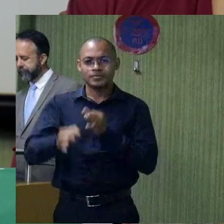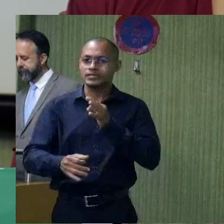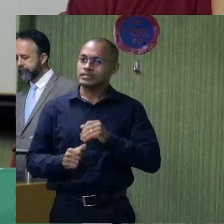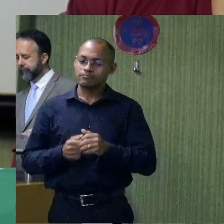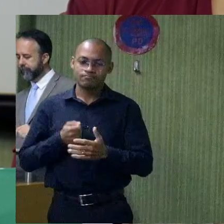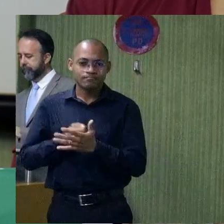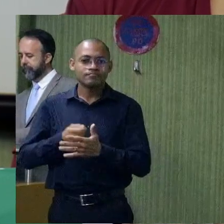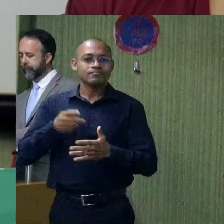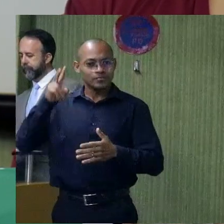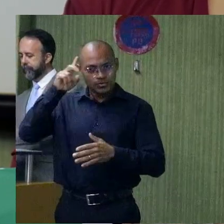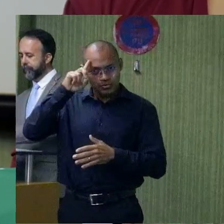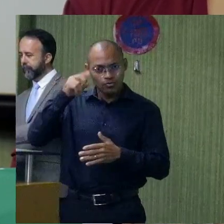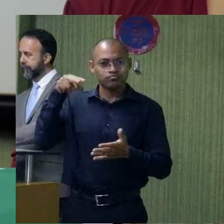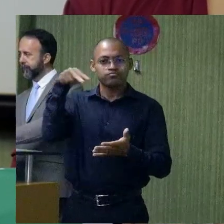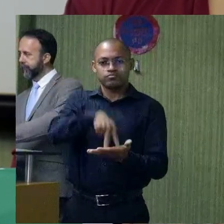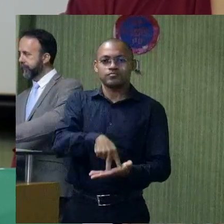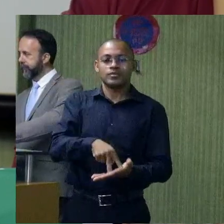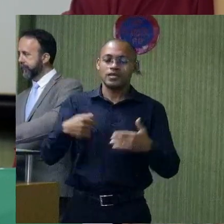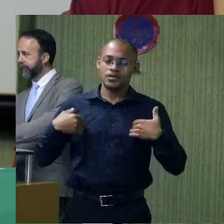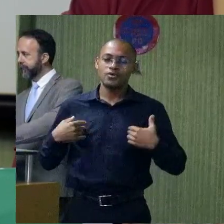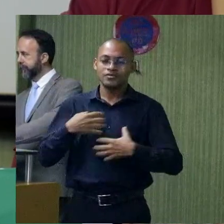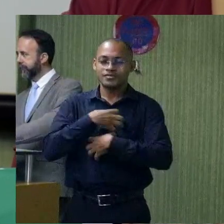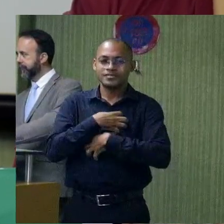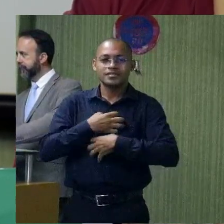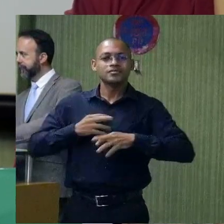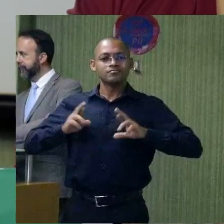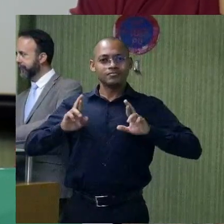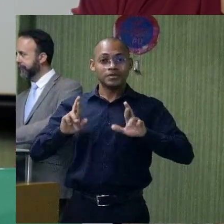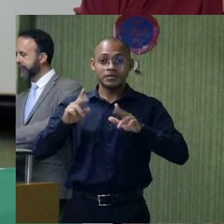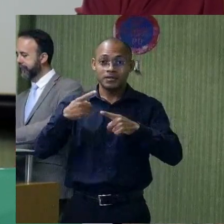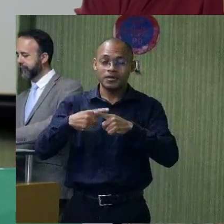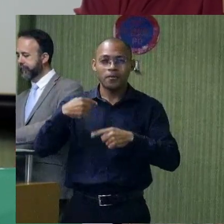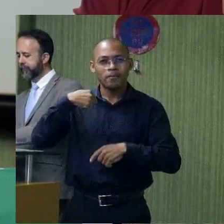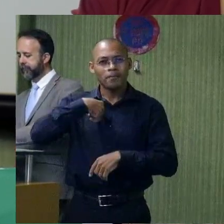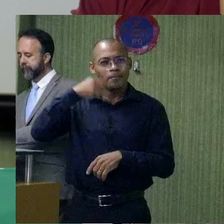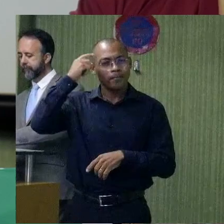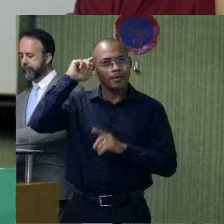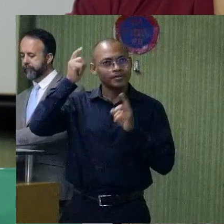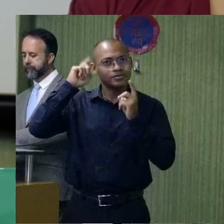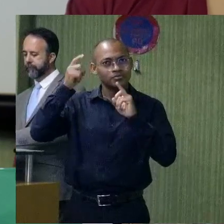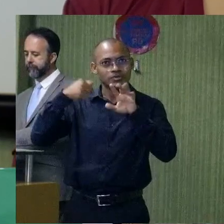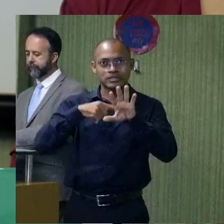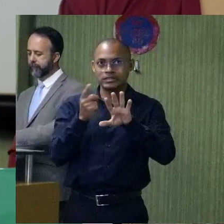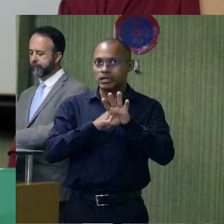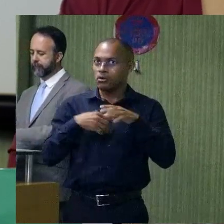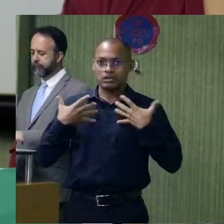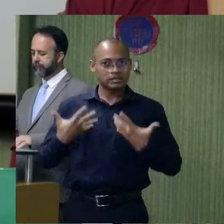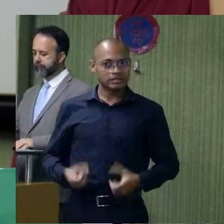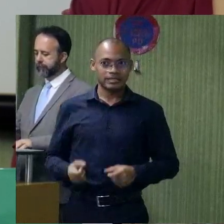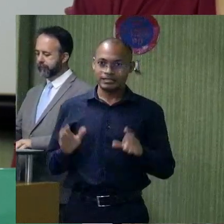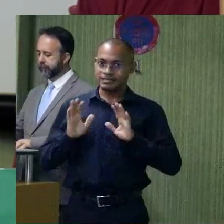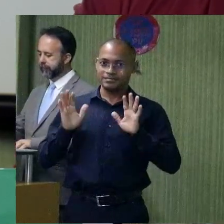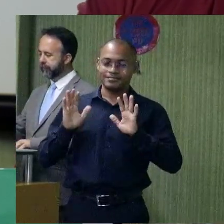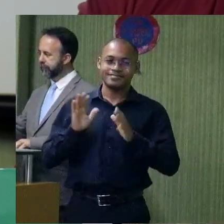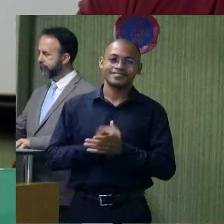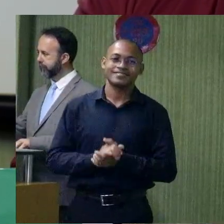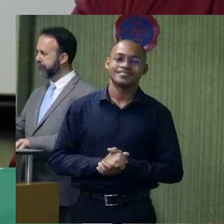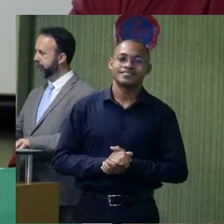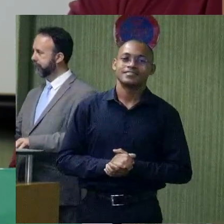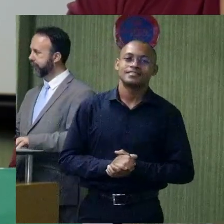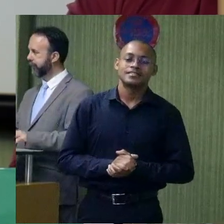assim isso me traz uma esperança né e até me faz pensar e não tá não estar tão cansada